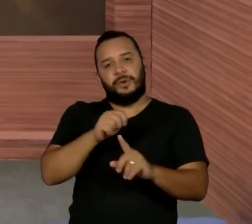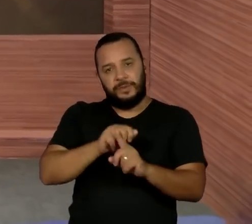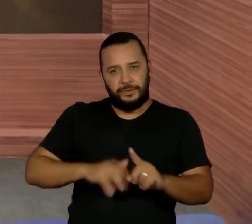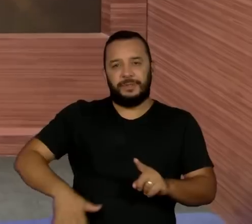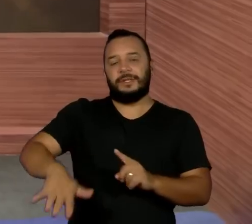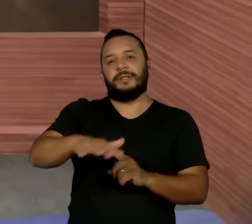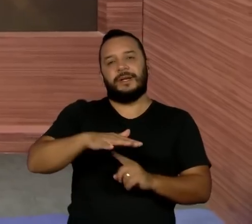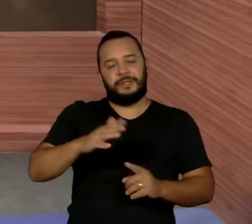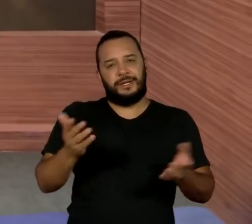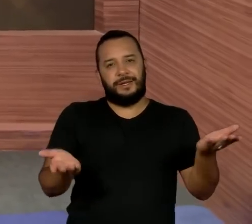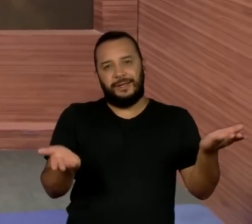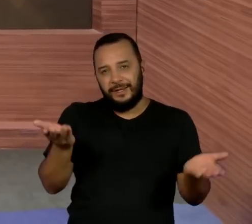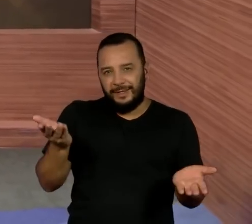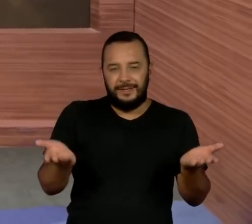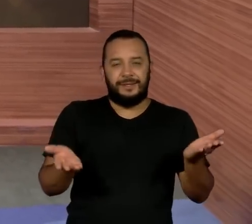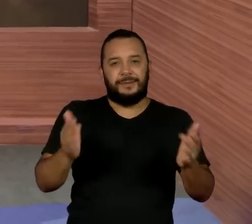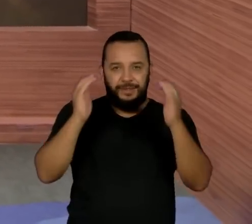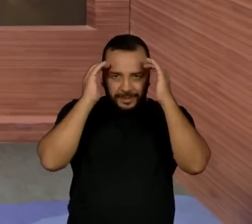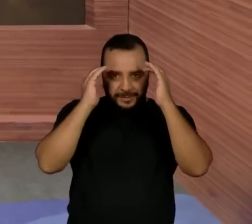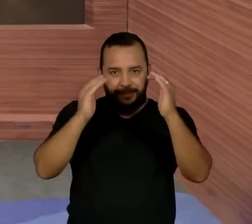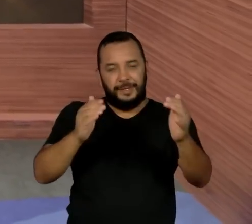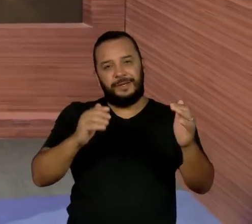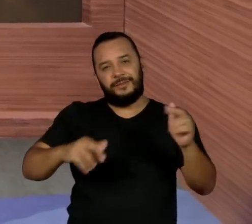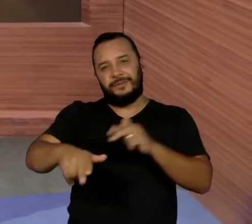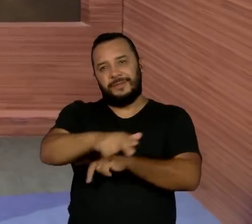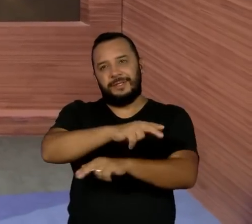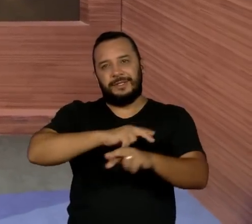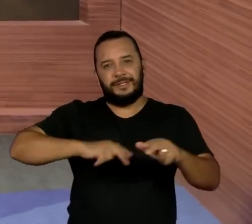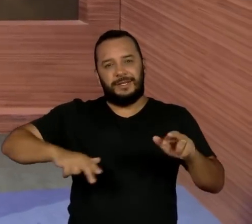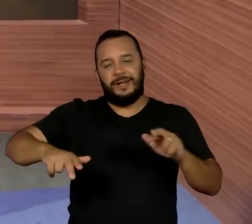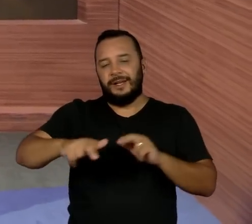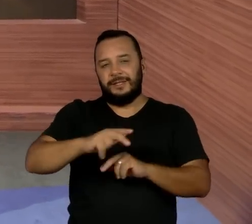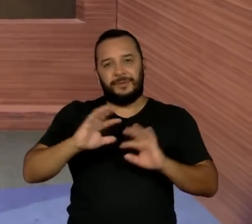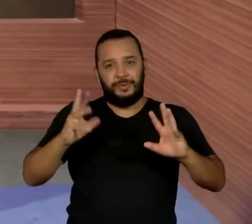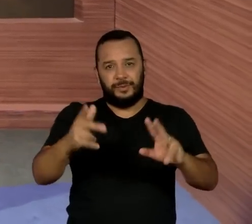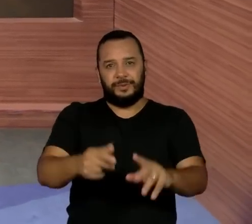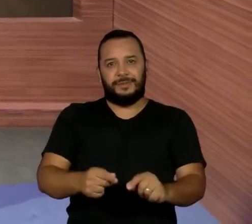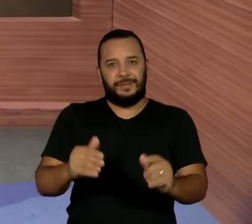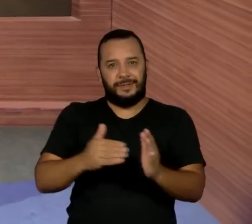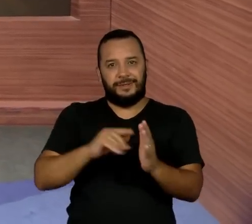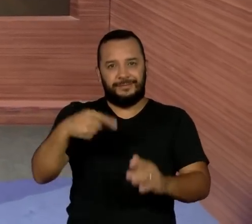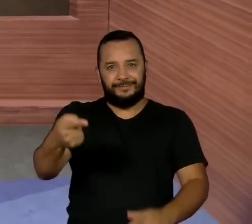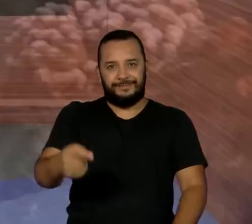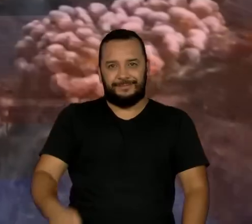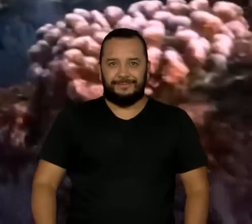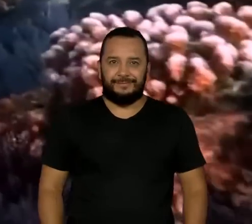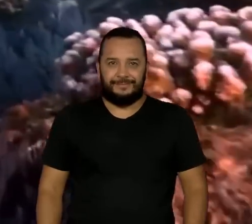equilíbrio e respeito pela riqueza e diversidade de formas de vida. Até lá!